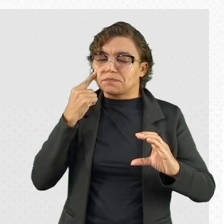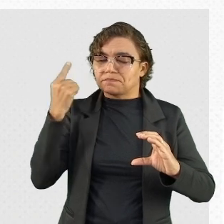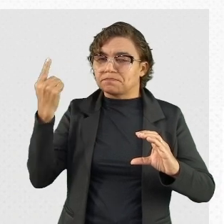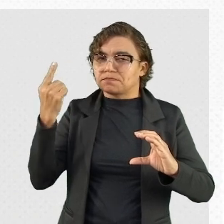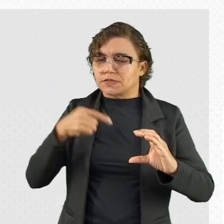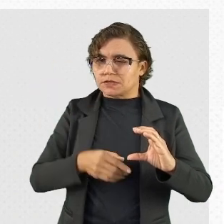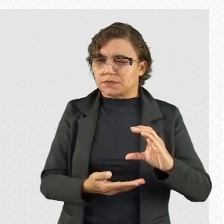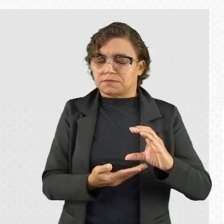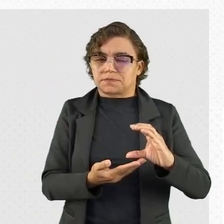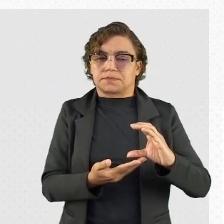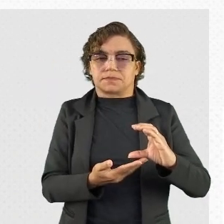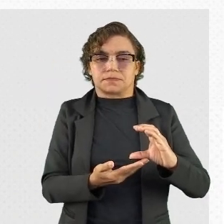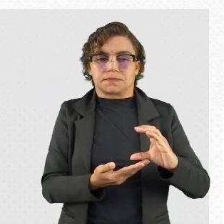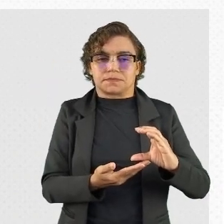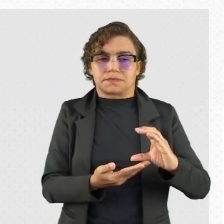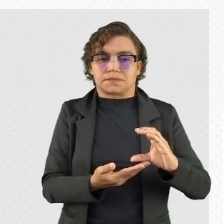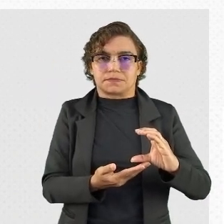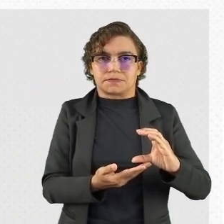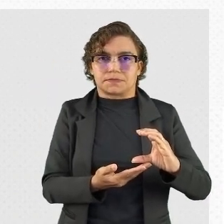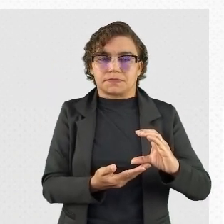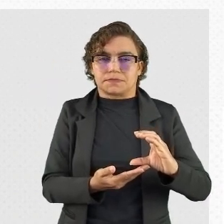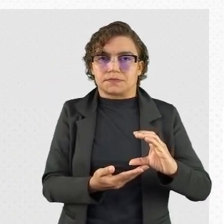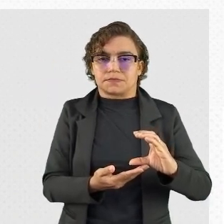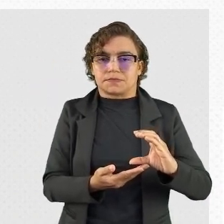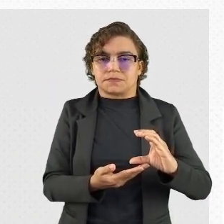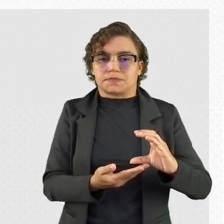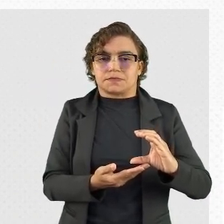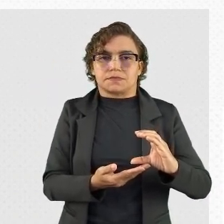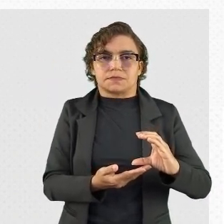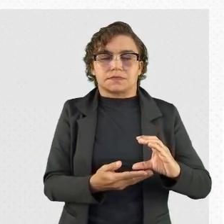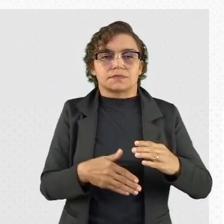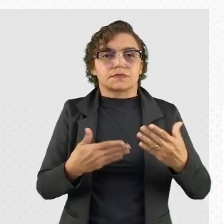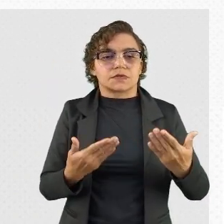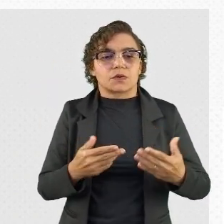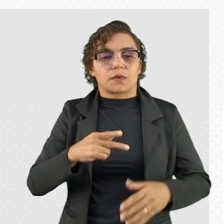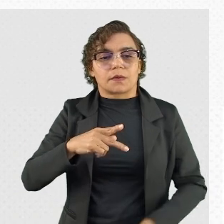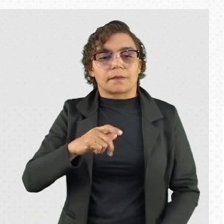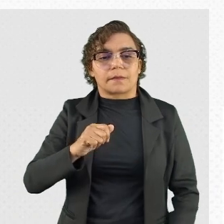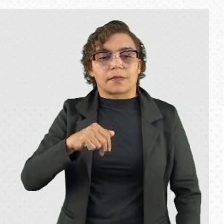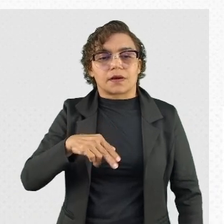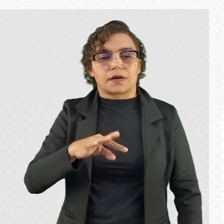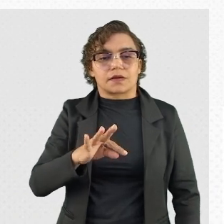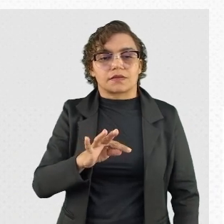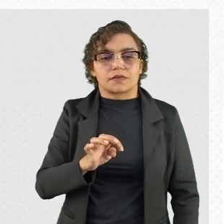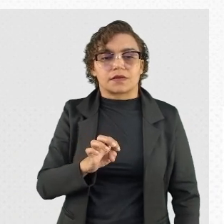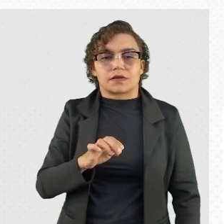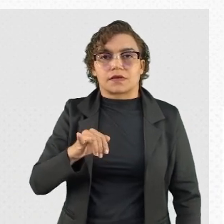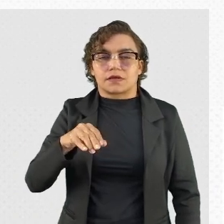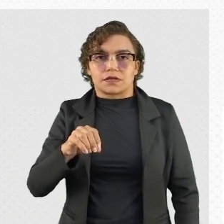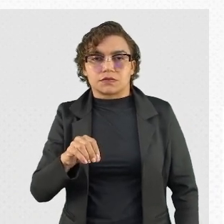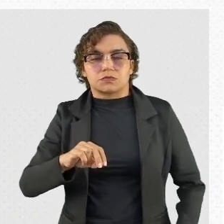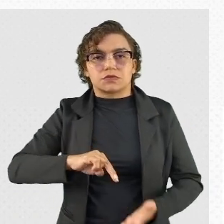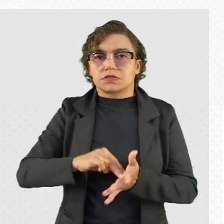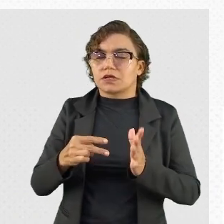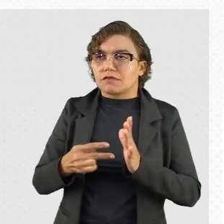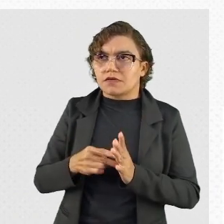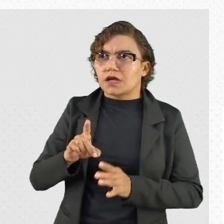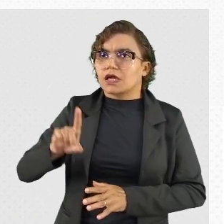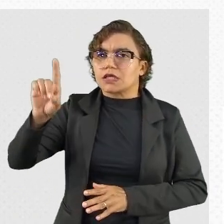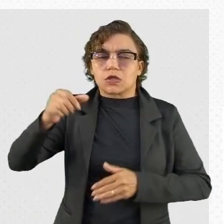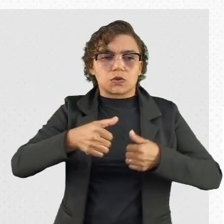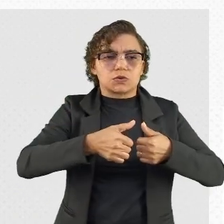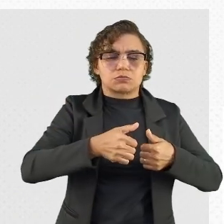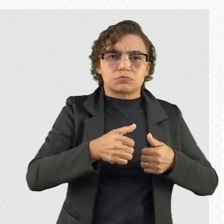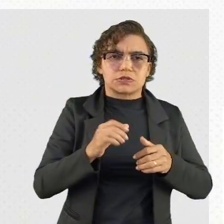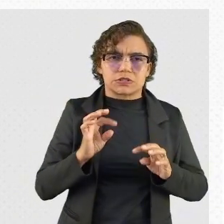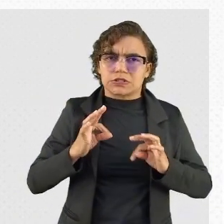universo infinito é parte da substância divina. Então, o panteísmo diz que Deus está em tudo, Deus é todas as coisas. E esse não